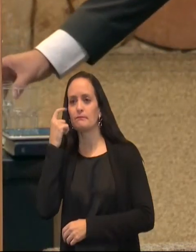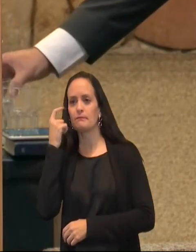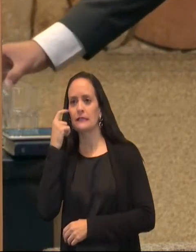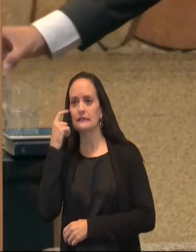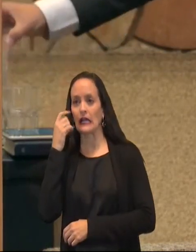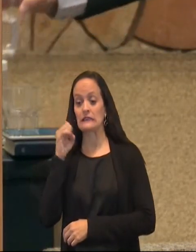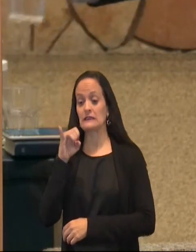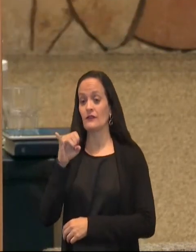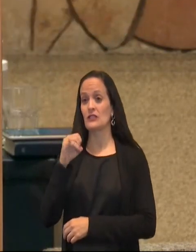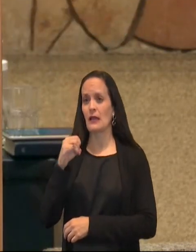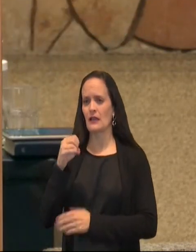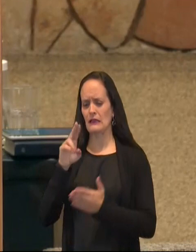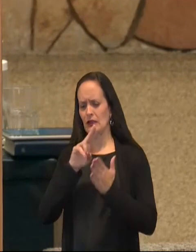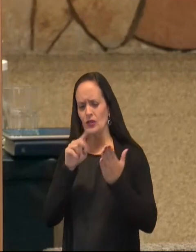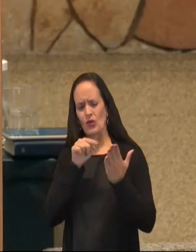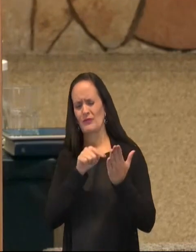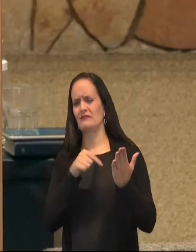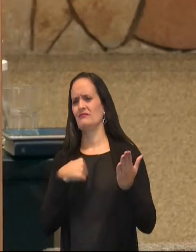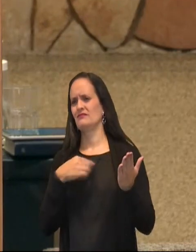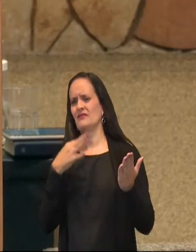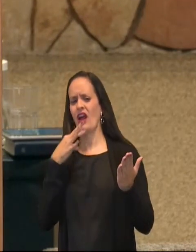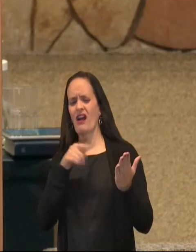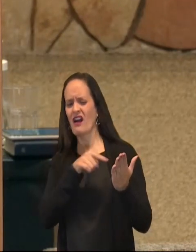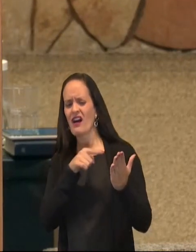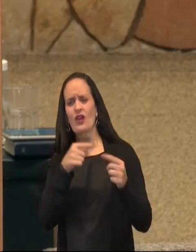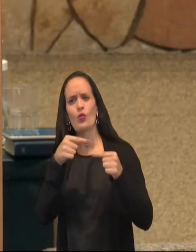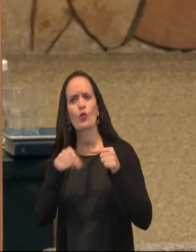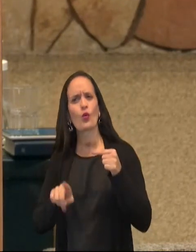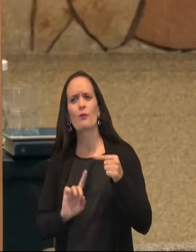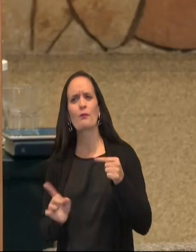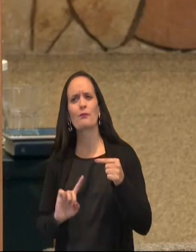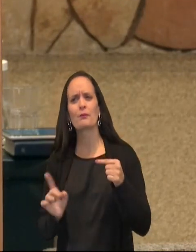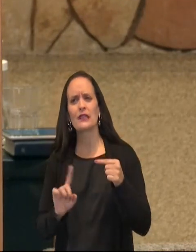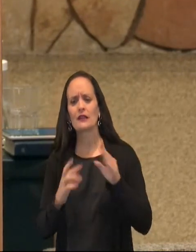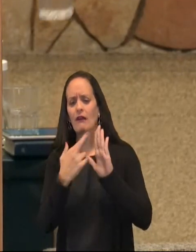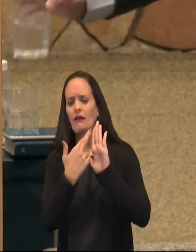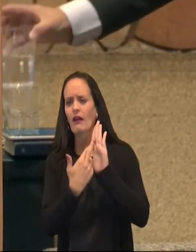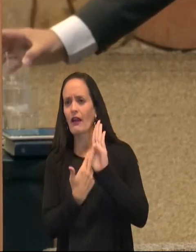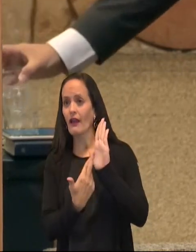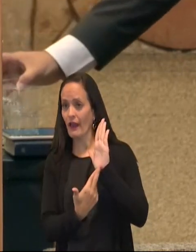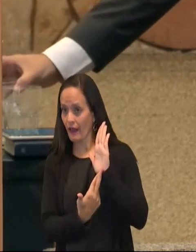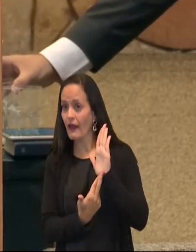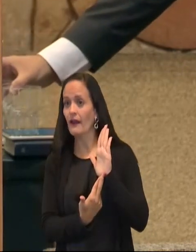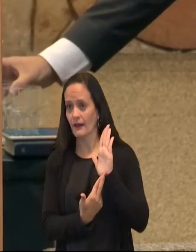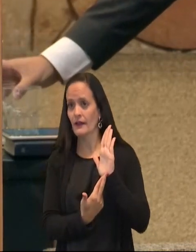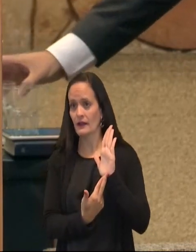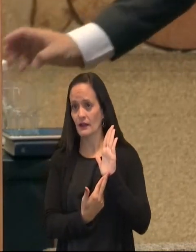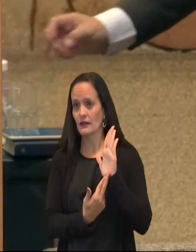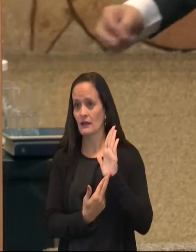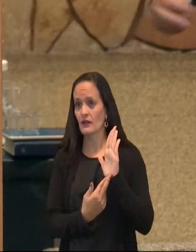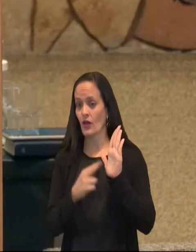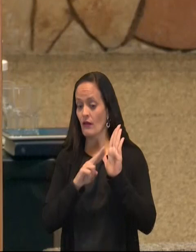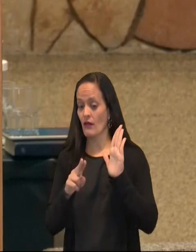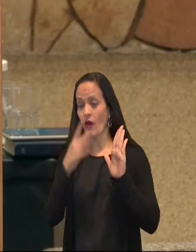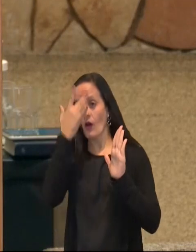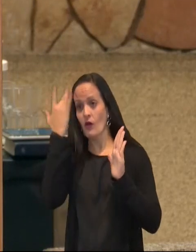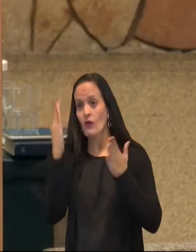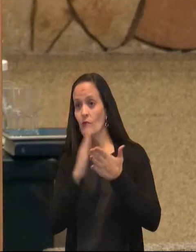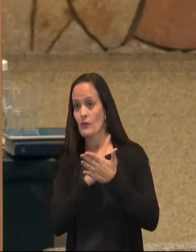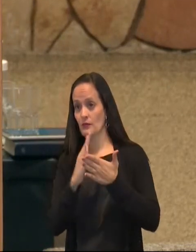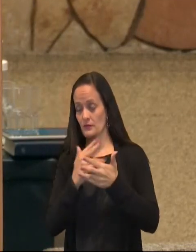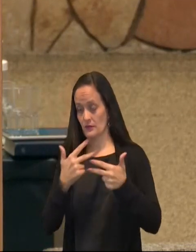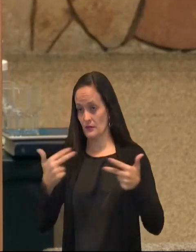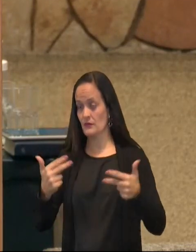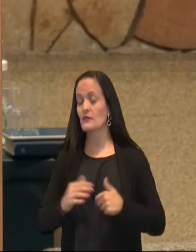alguma situação que impeça a eleição de algum desses 74 nomes, é possível que